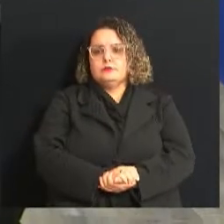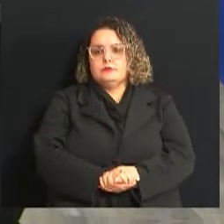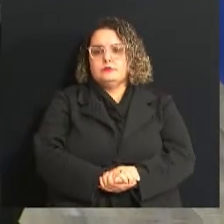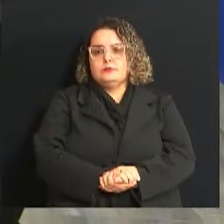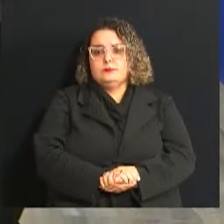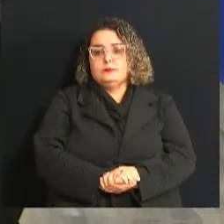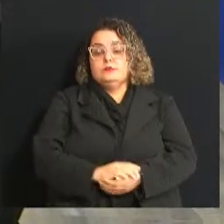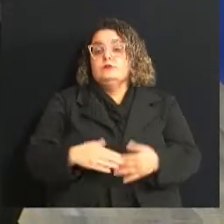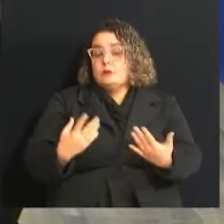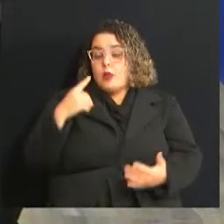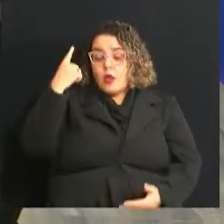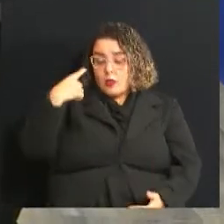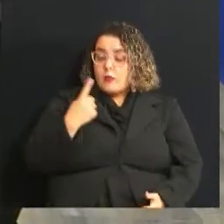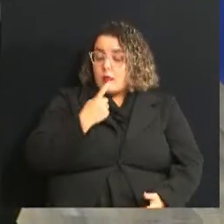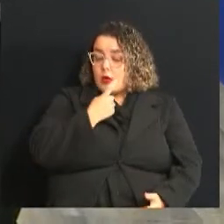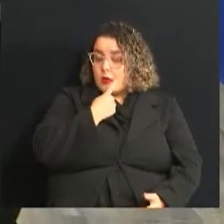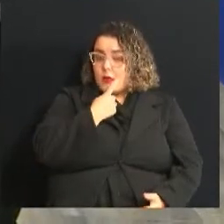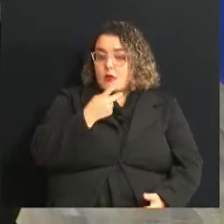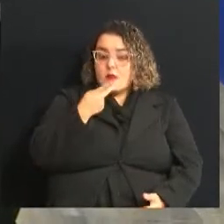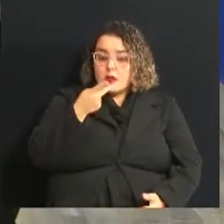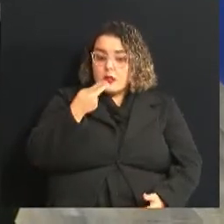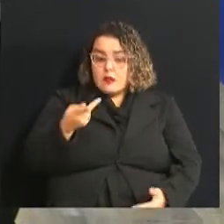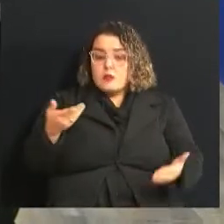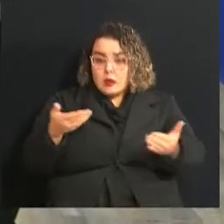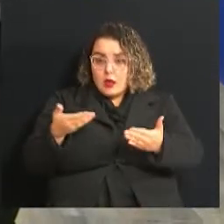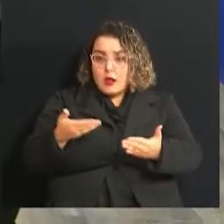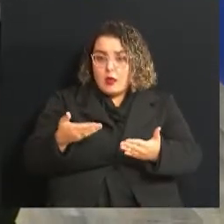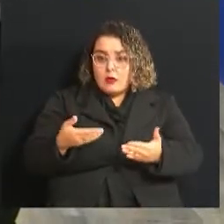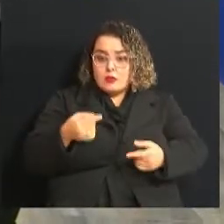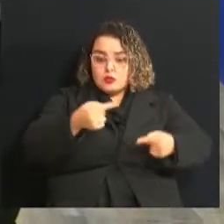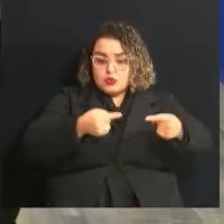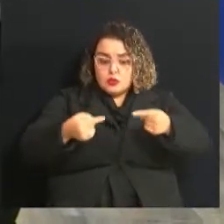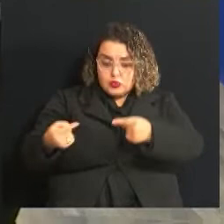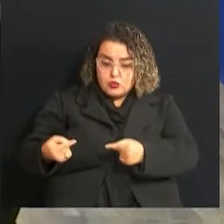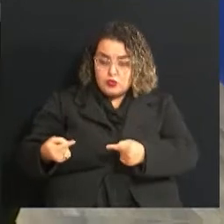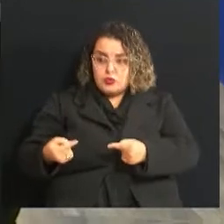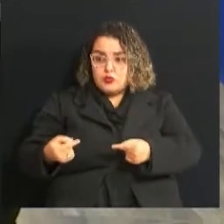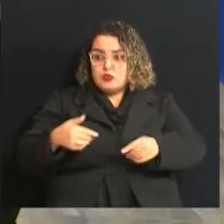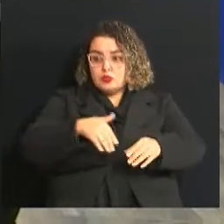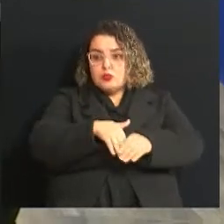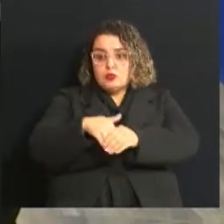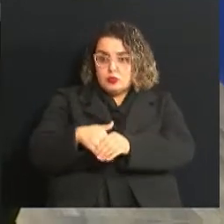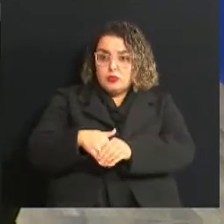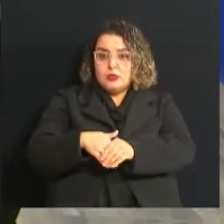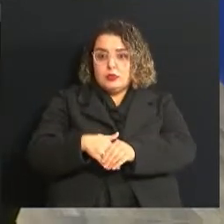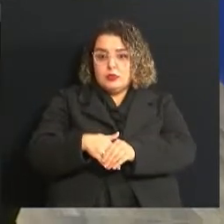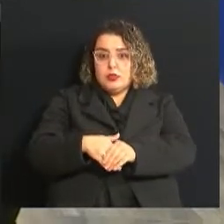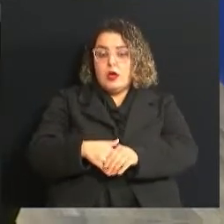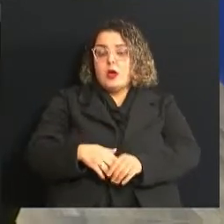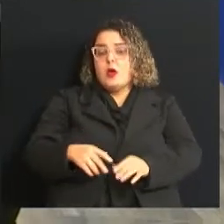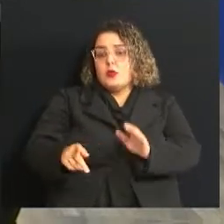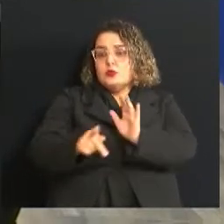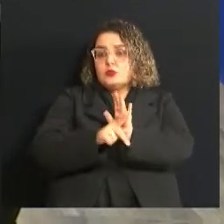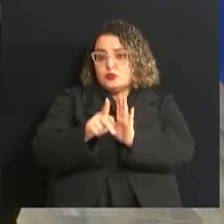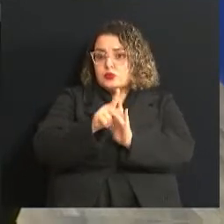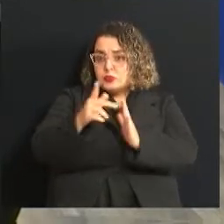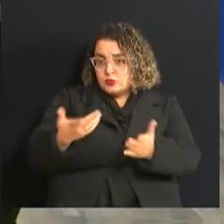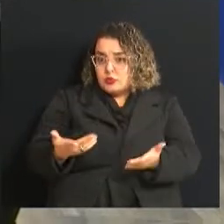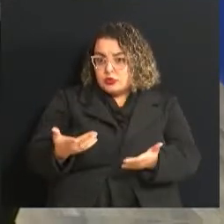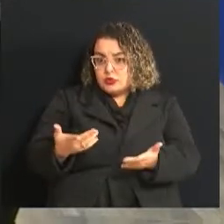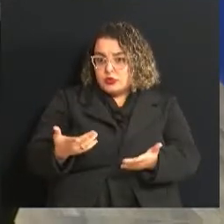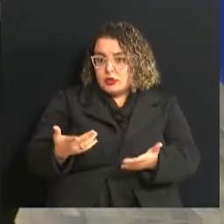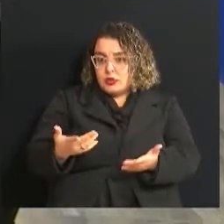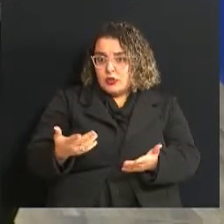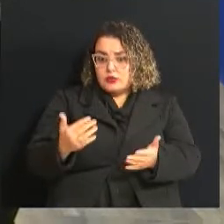E Mirna Abreu, a gente fala agora sobre as discussões e votações que aconteceram em relação aos projetos que estavam na pauta. A gente começa com